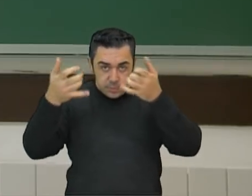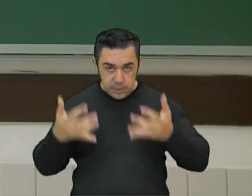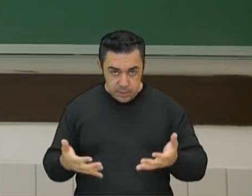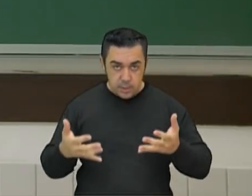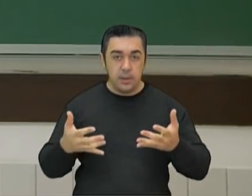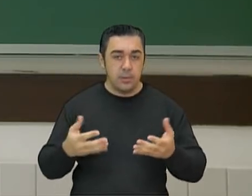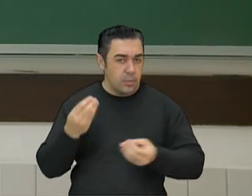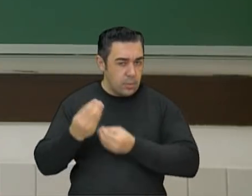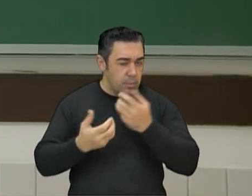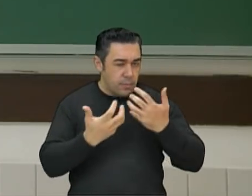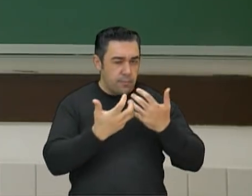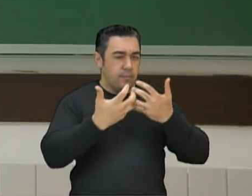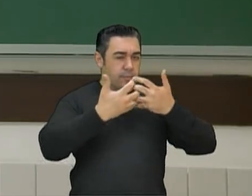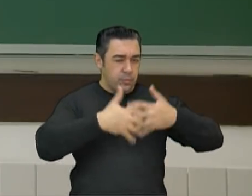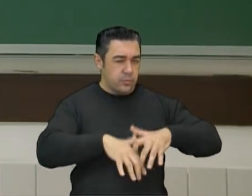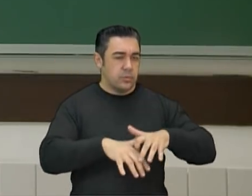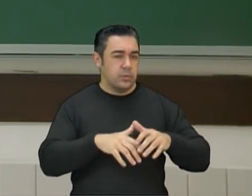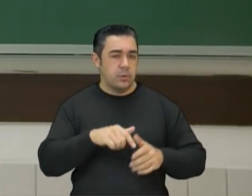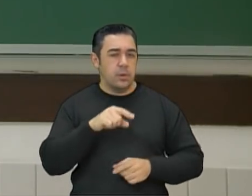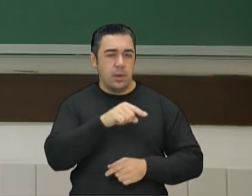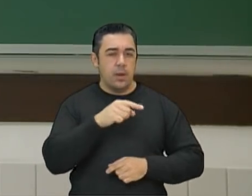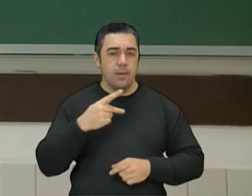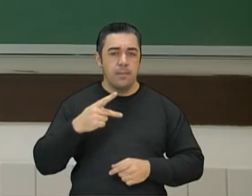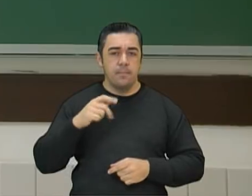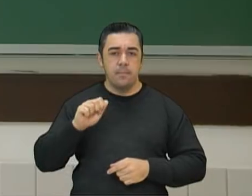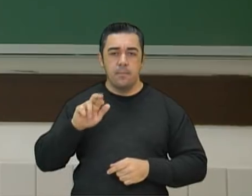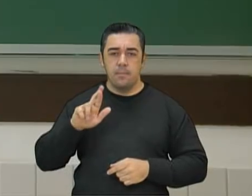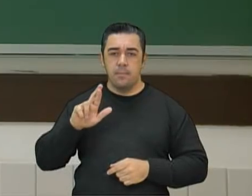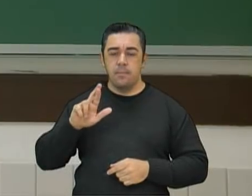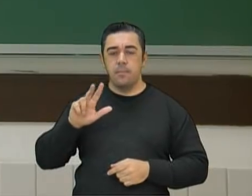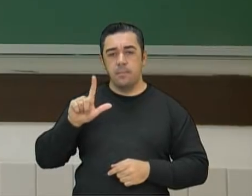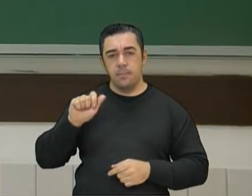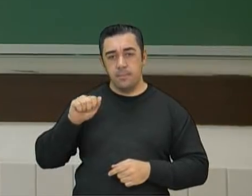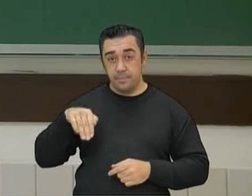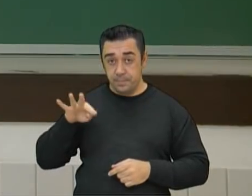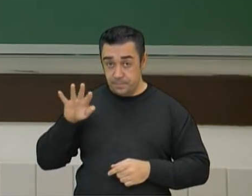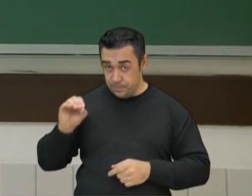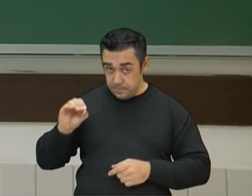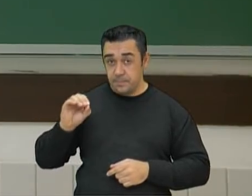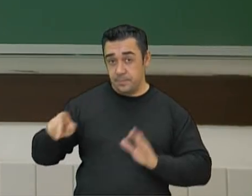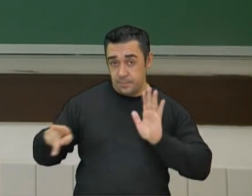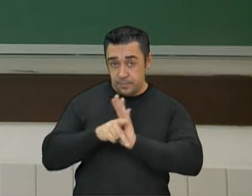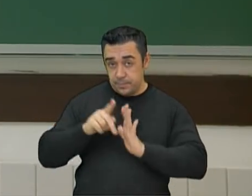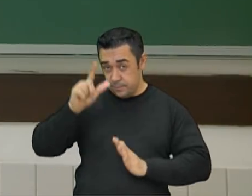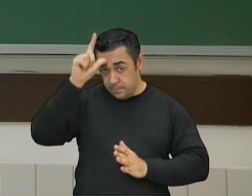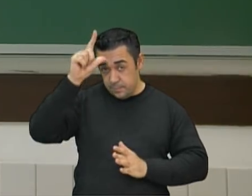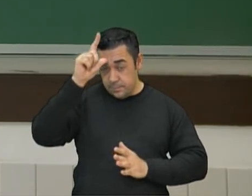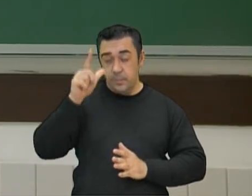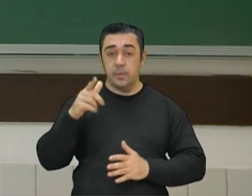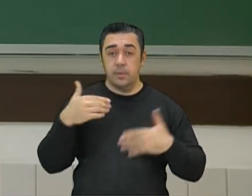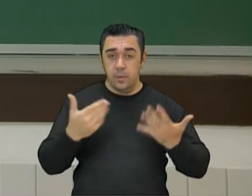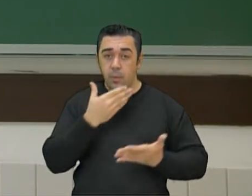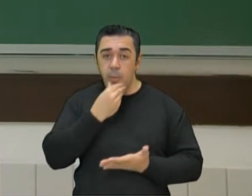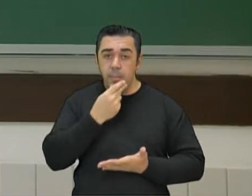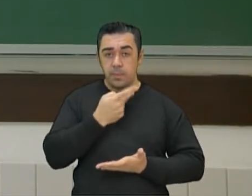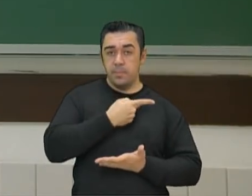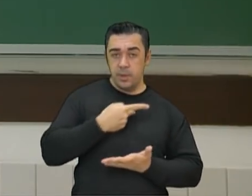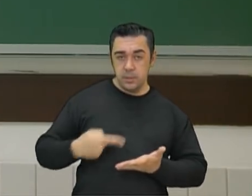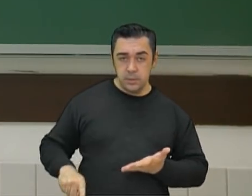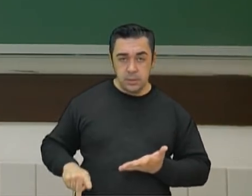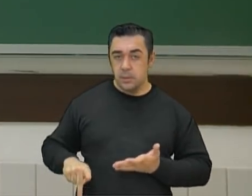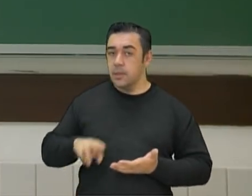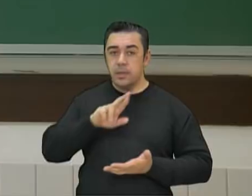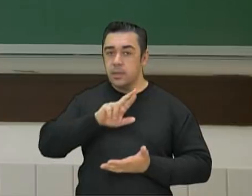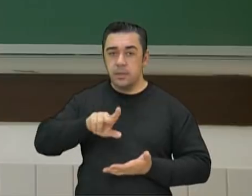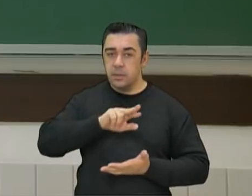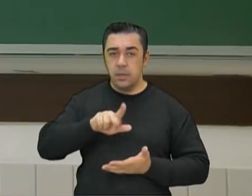como funcionava o parlamentarismo na Alemanha? Então, o presidente, o Paul von Hindenburg, não